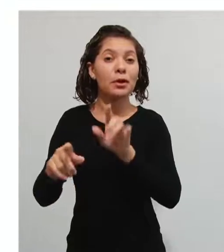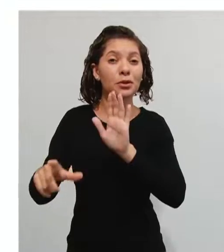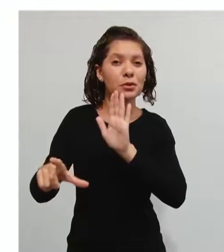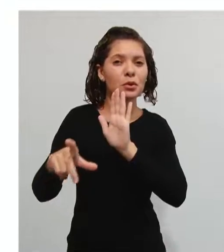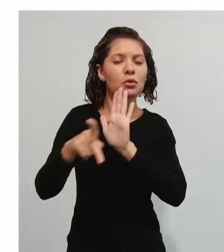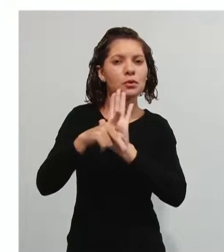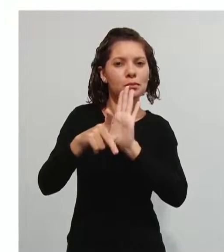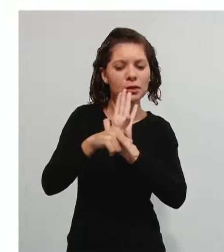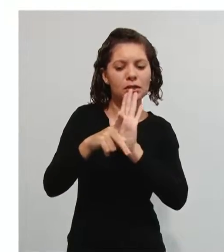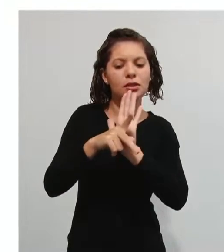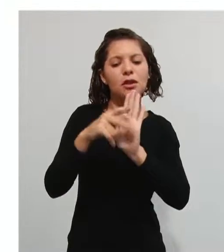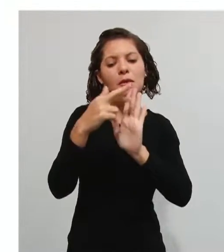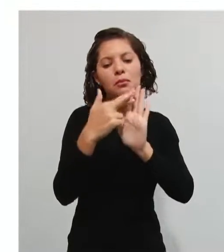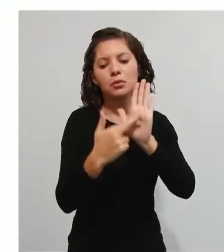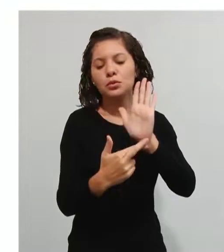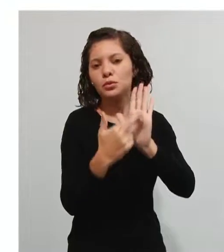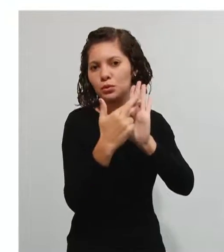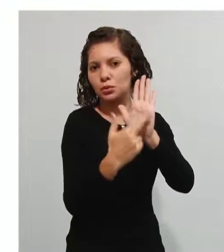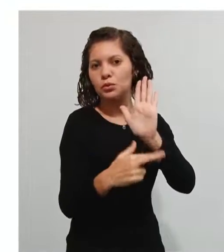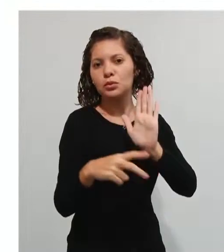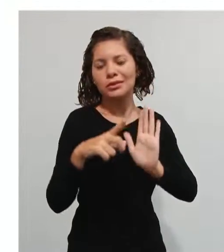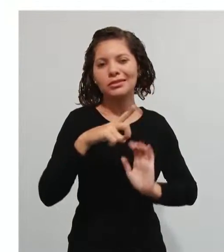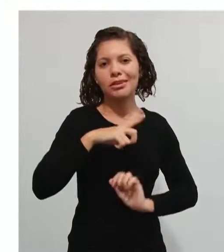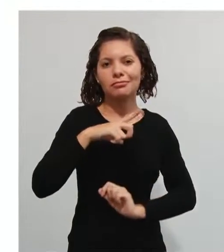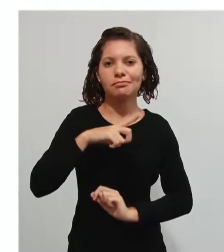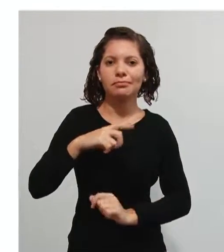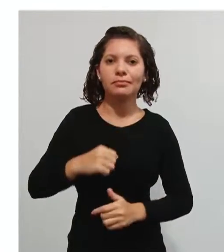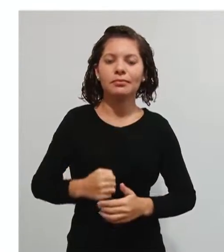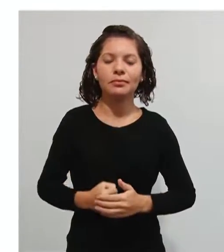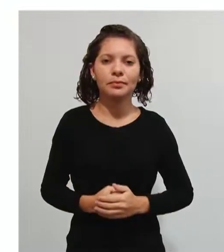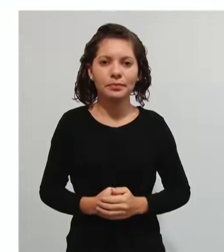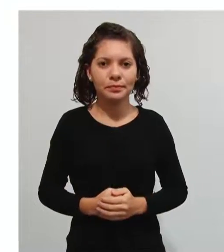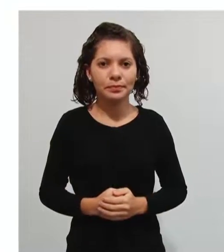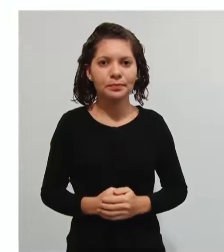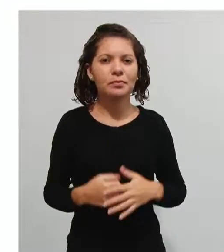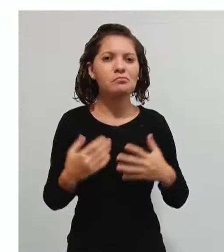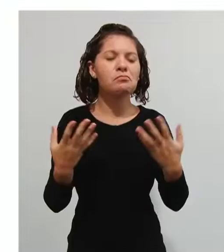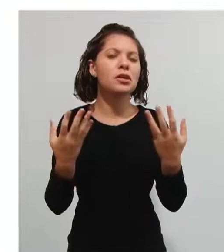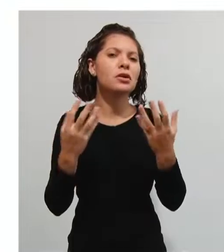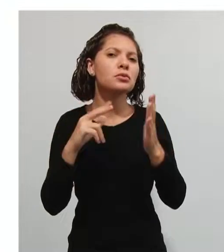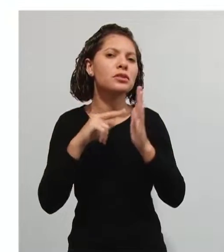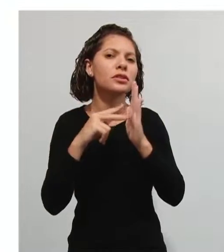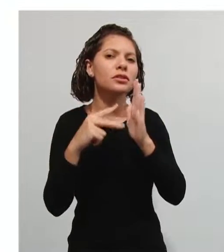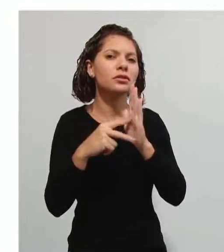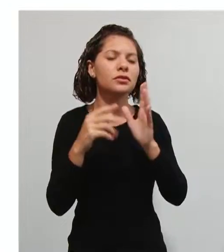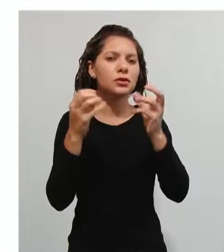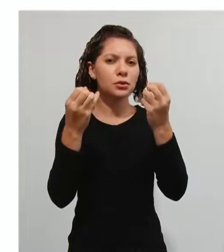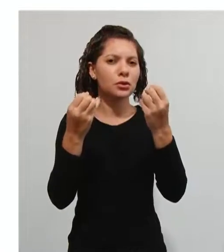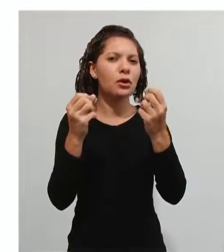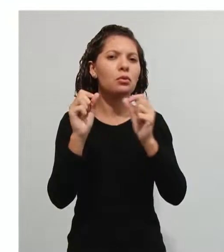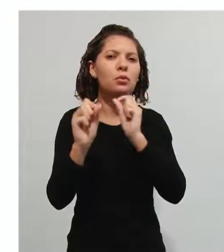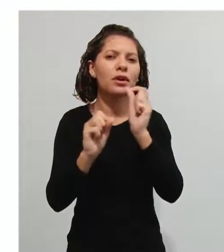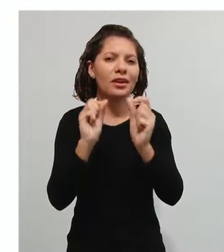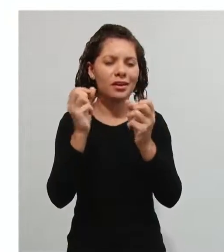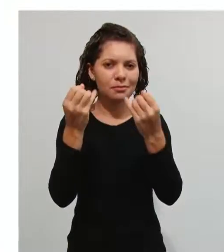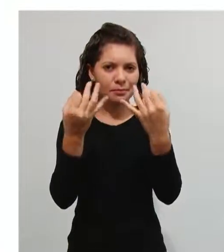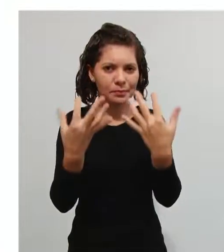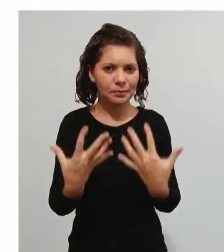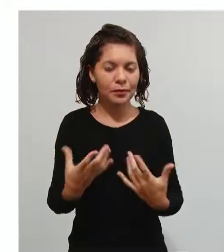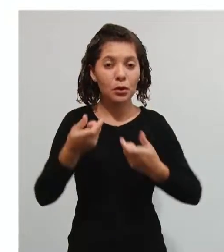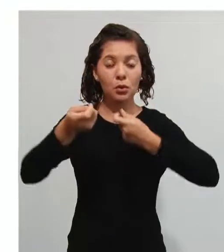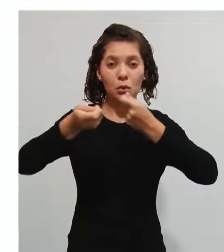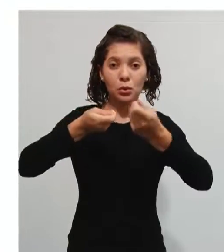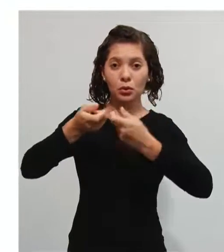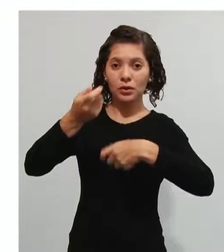são impostos pelo ordenamento jurídico. Ou seja, senhores, o controle da administração